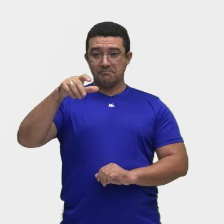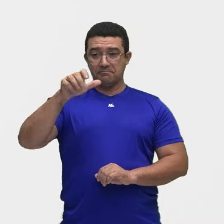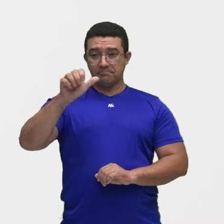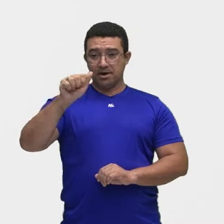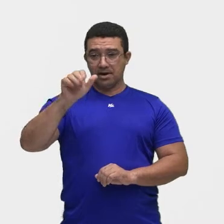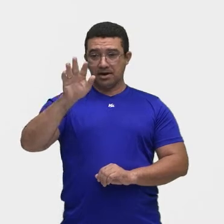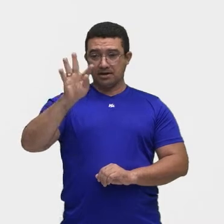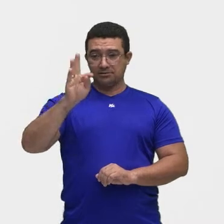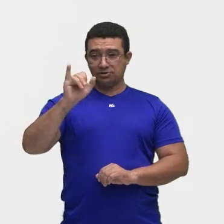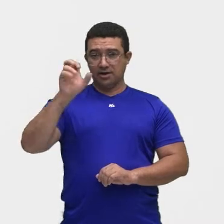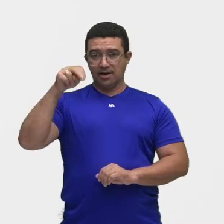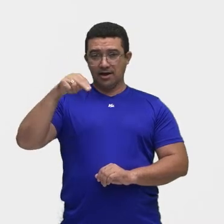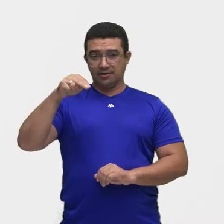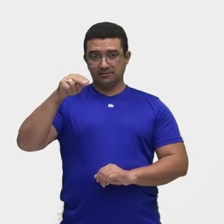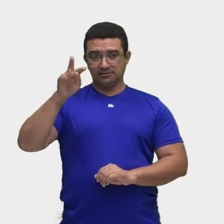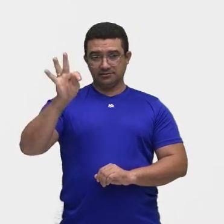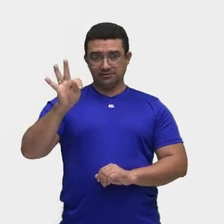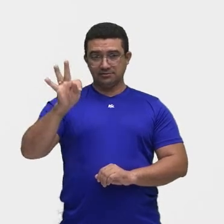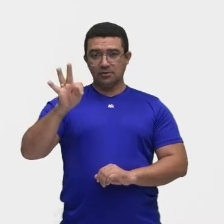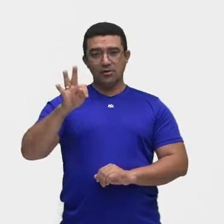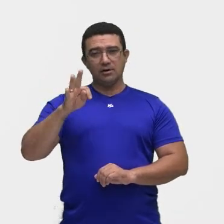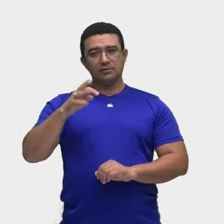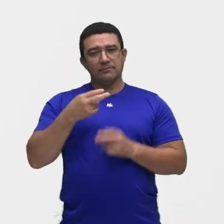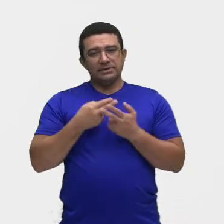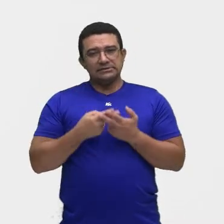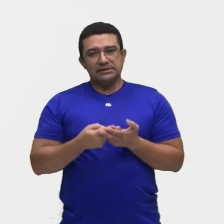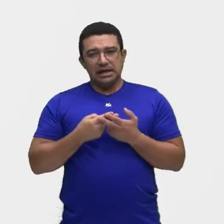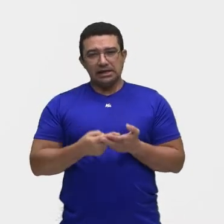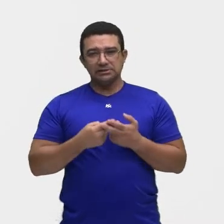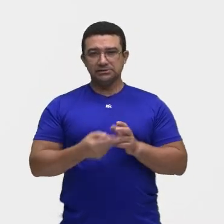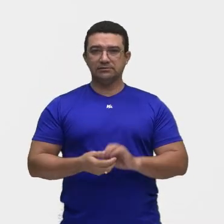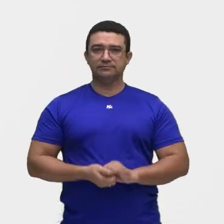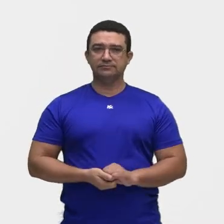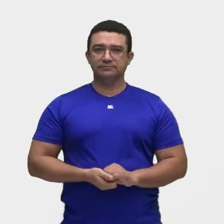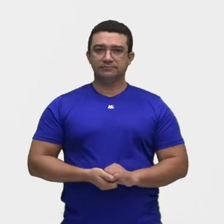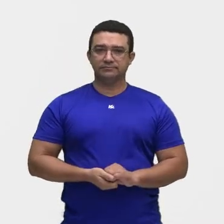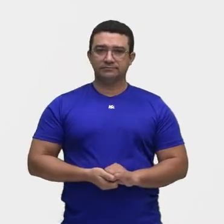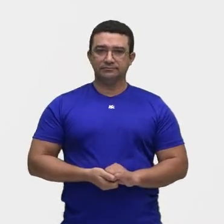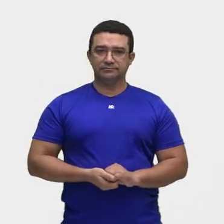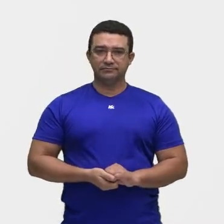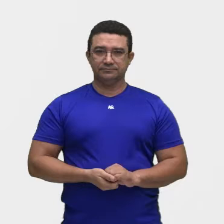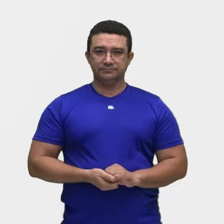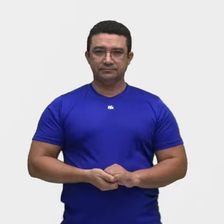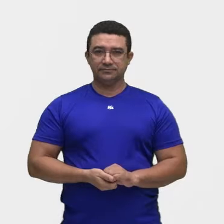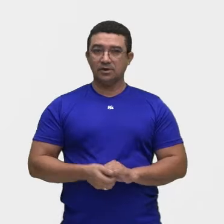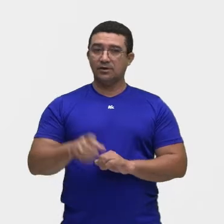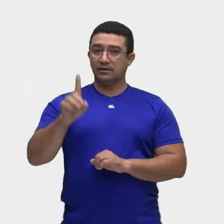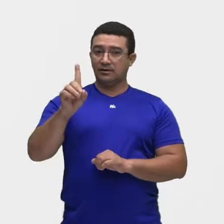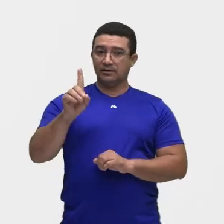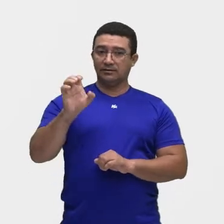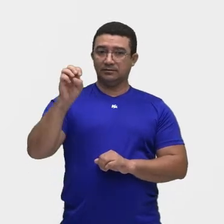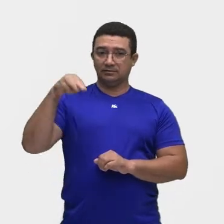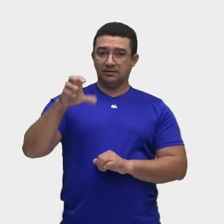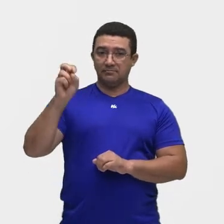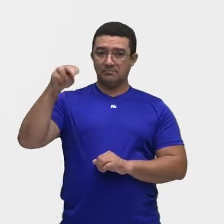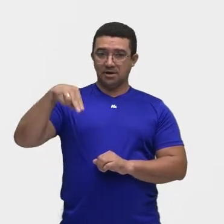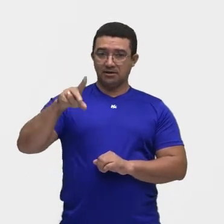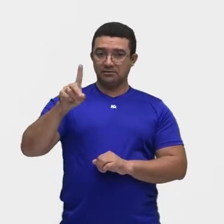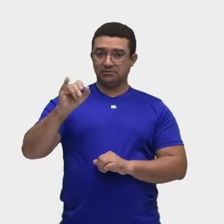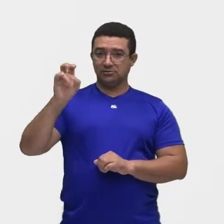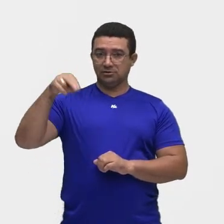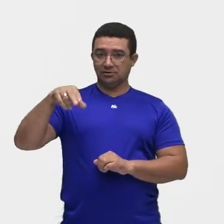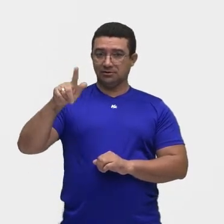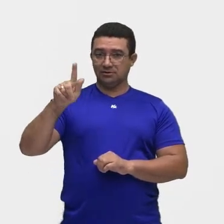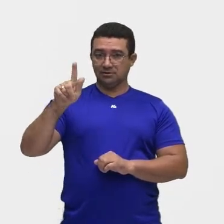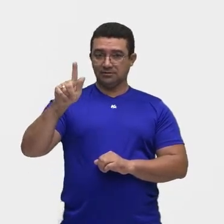paciente. Demanding too much from myself. O que ela acontecia com ela? Ela exigia muito, né? Exigia muito de